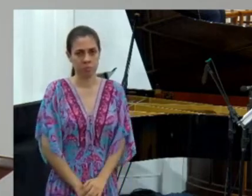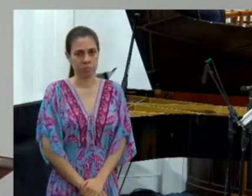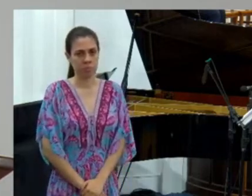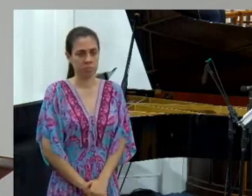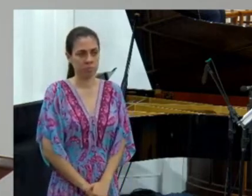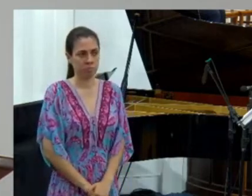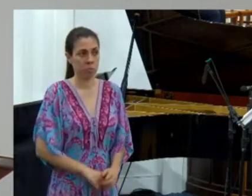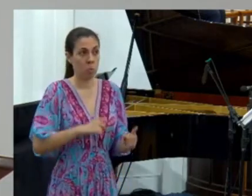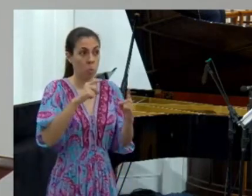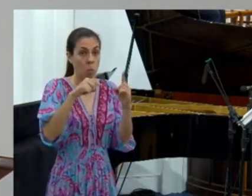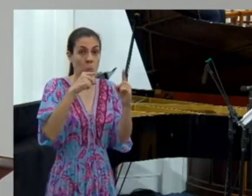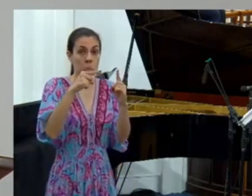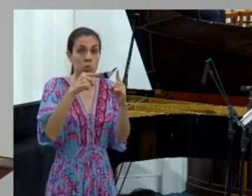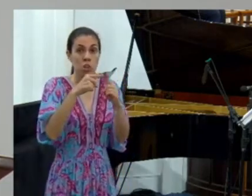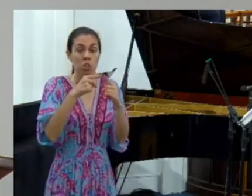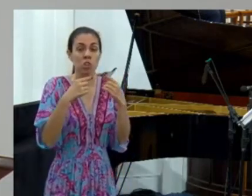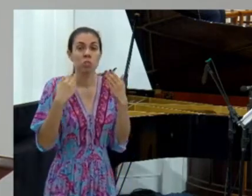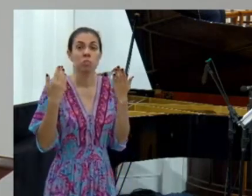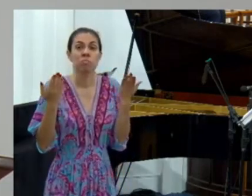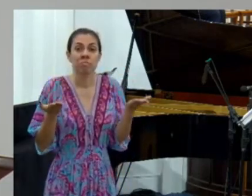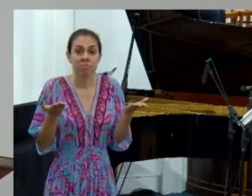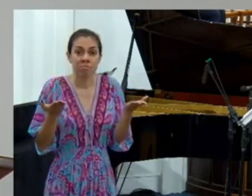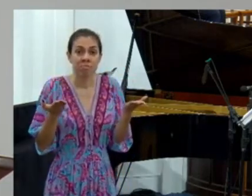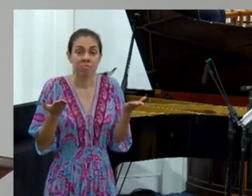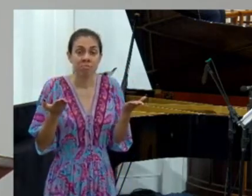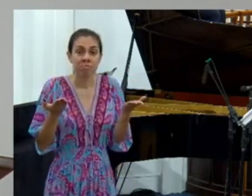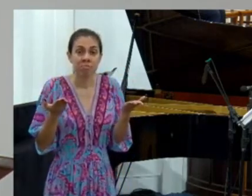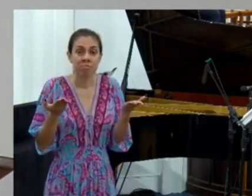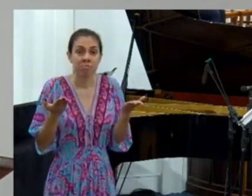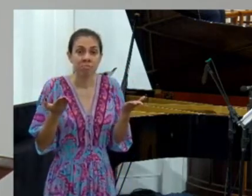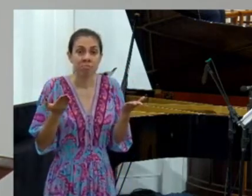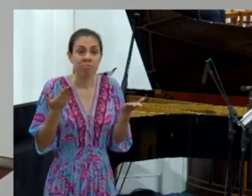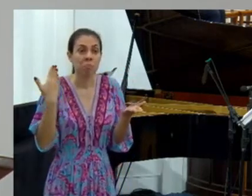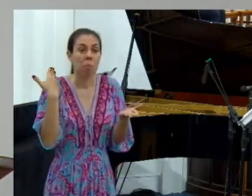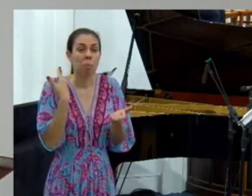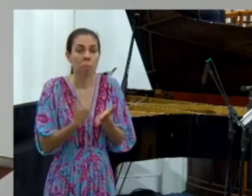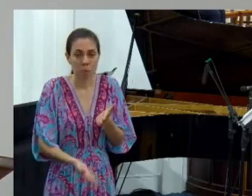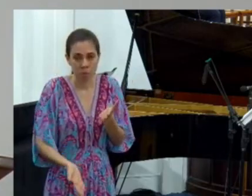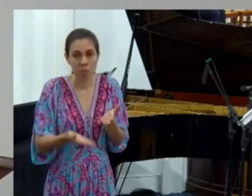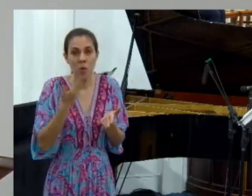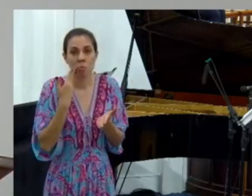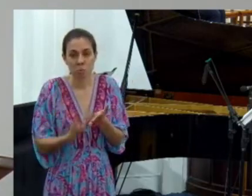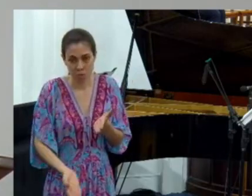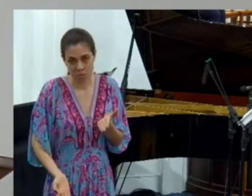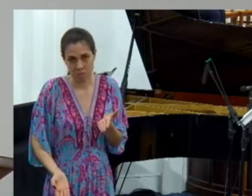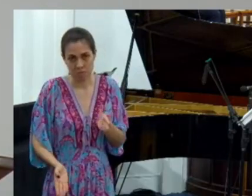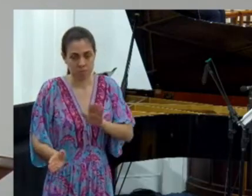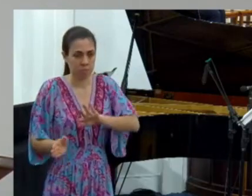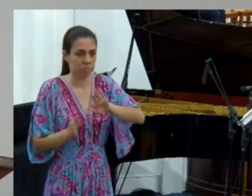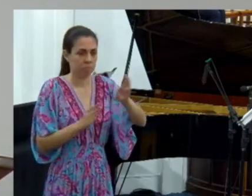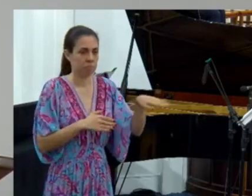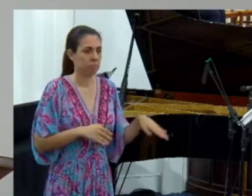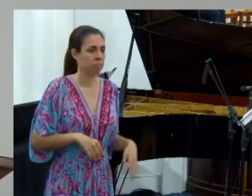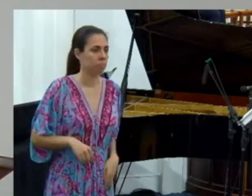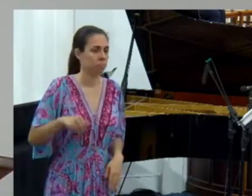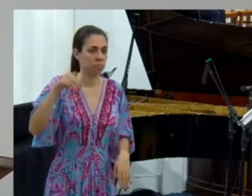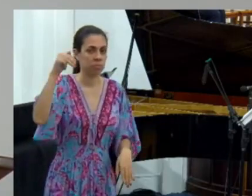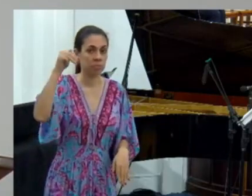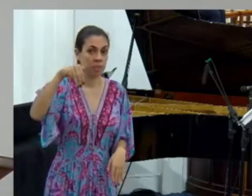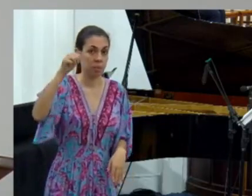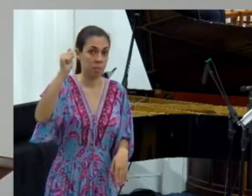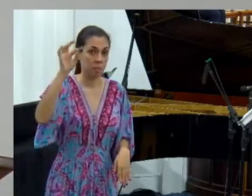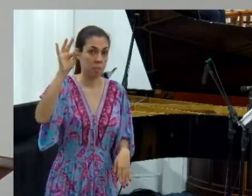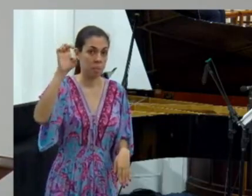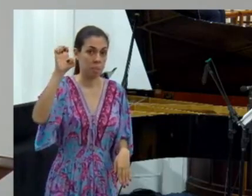sua finalidade. Para encerrarmos, Mateus capítulo 27. No momento